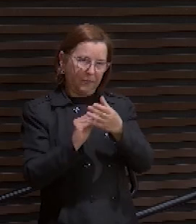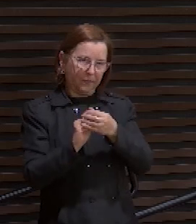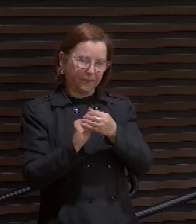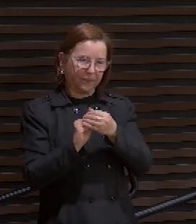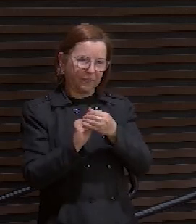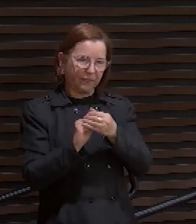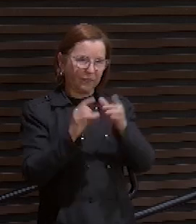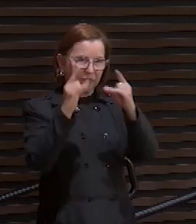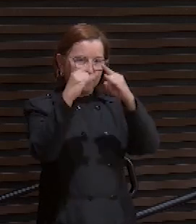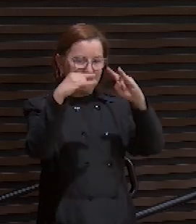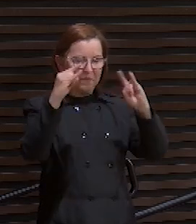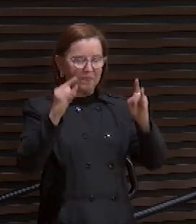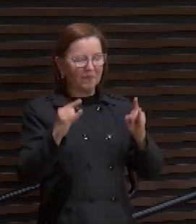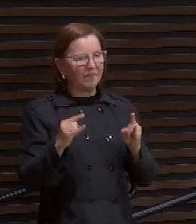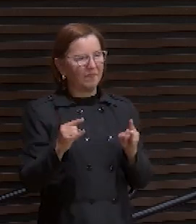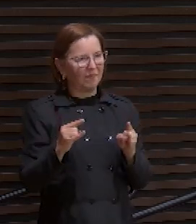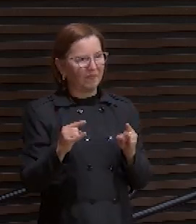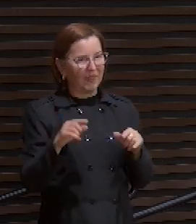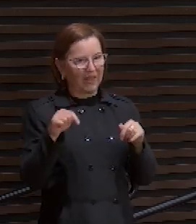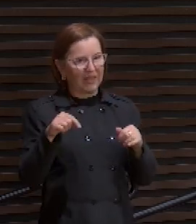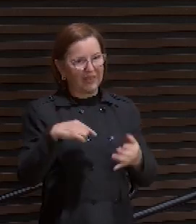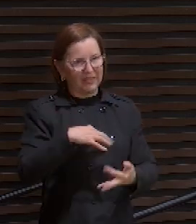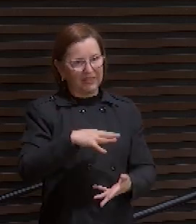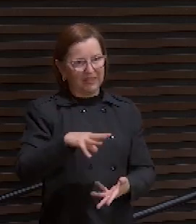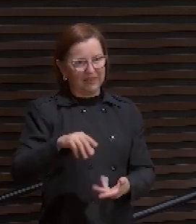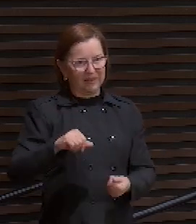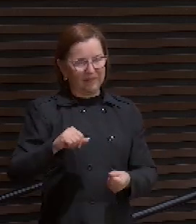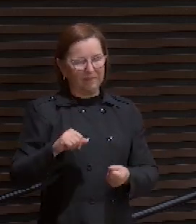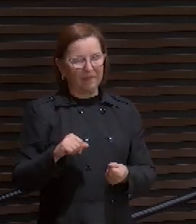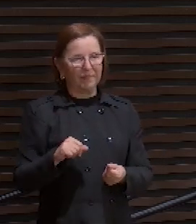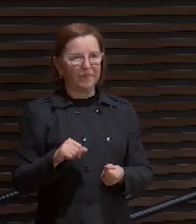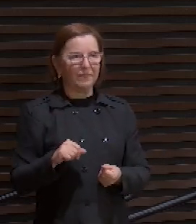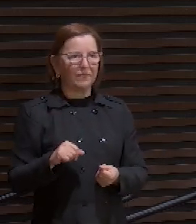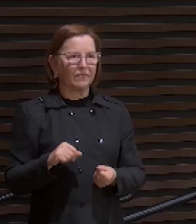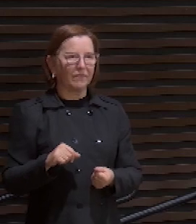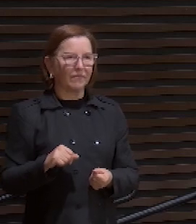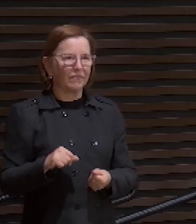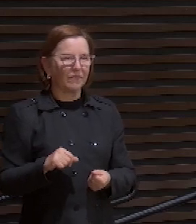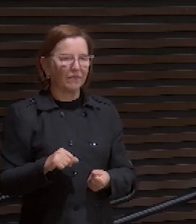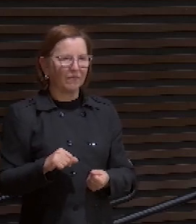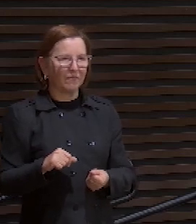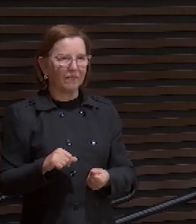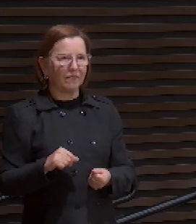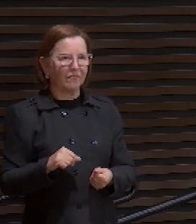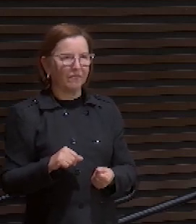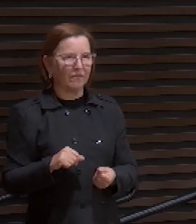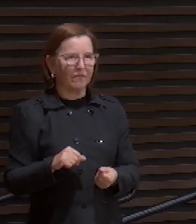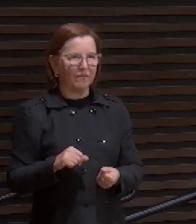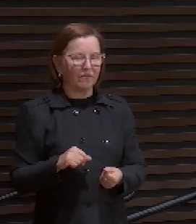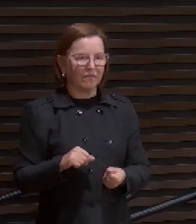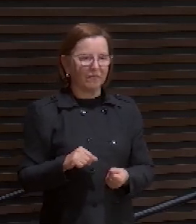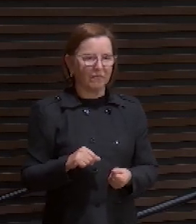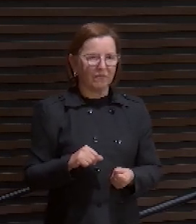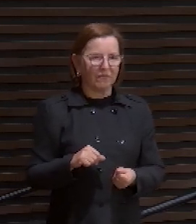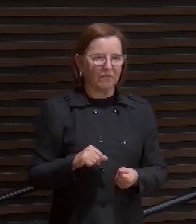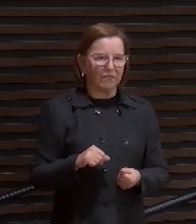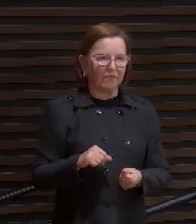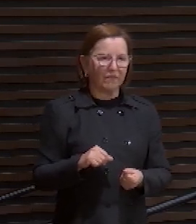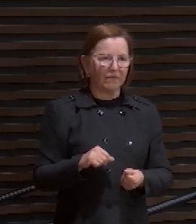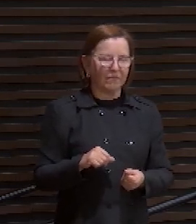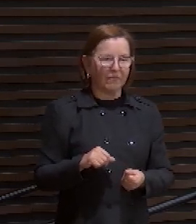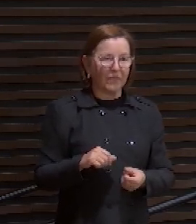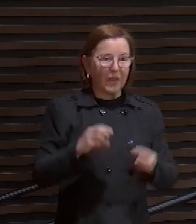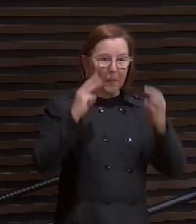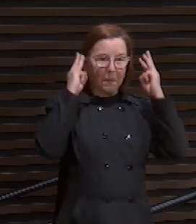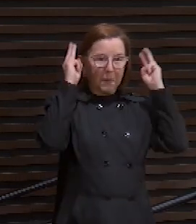aquele tabernáculo aqui na terra. Ele recebeu como uma